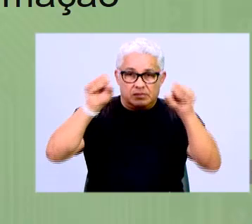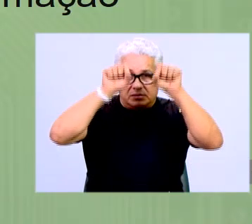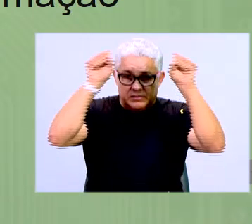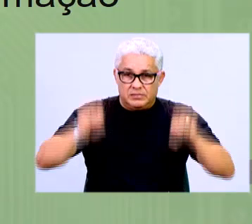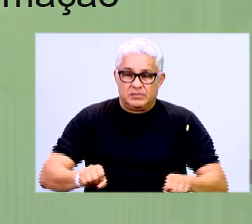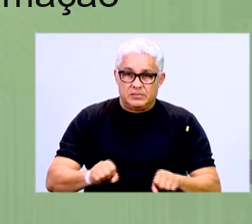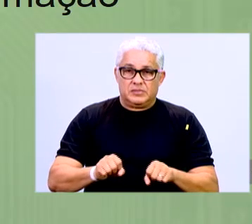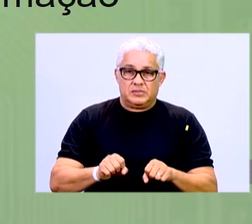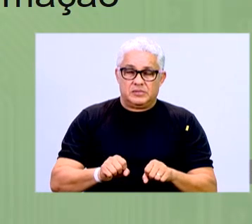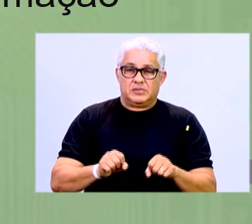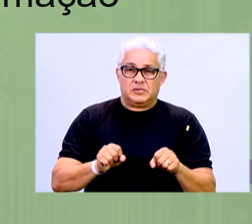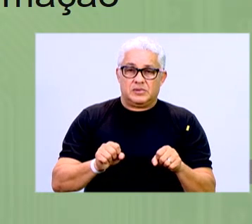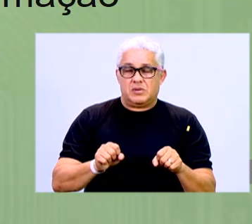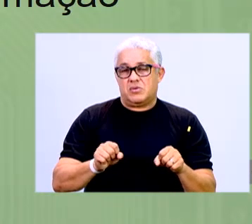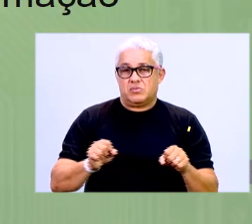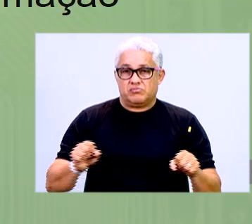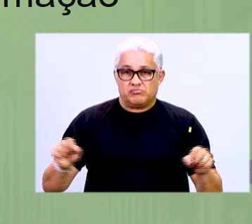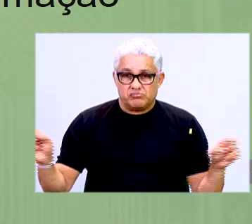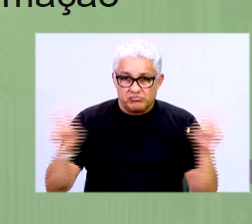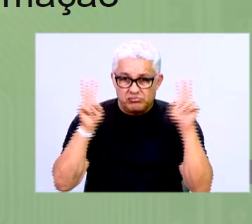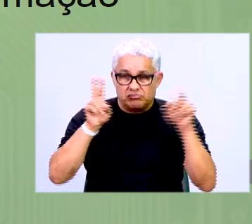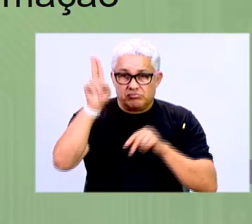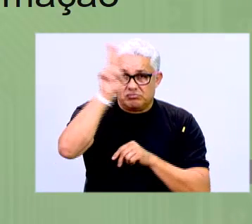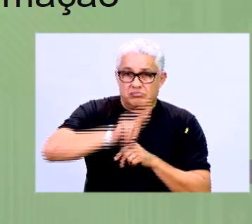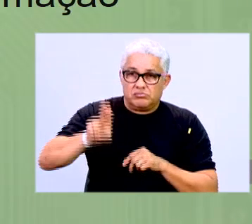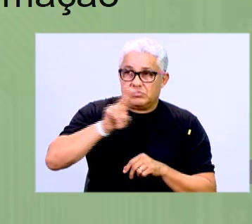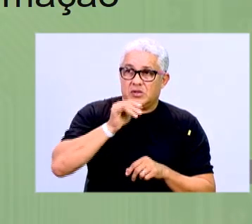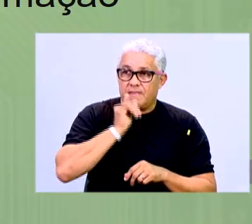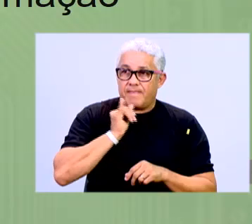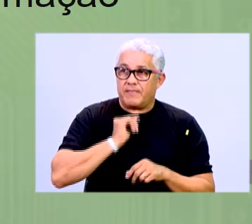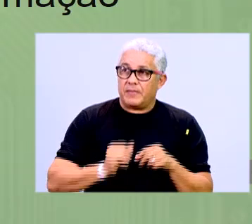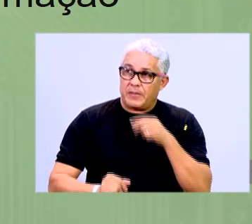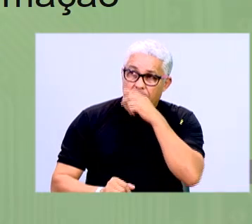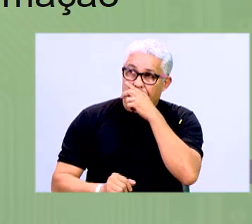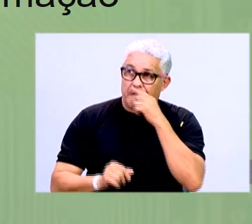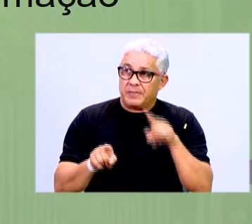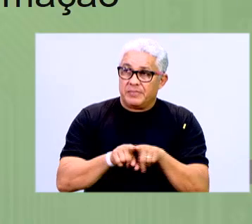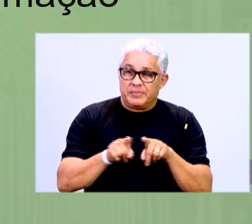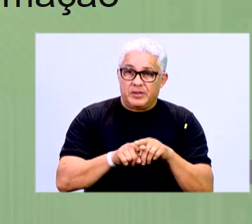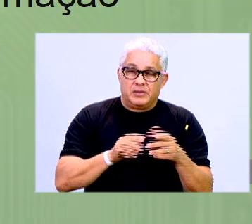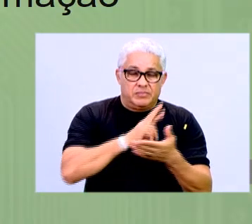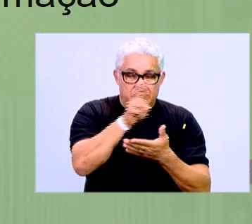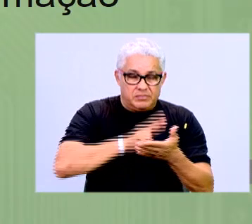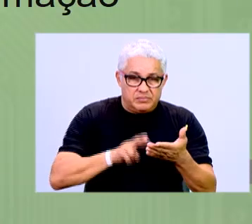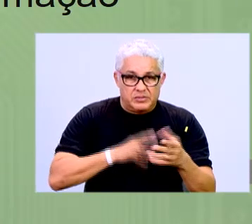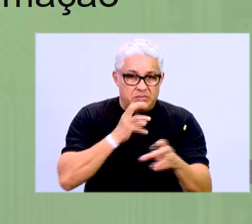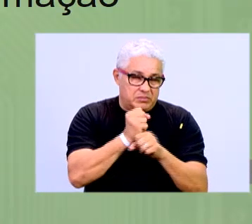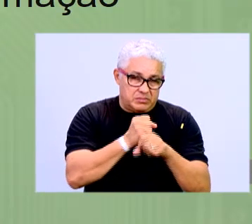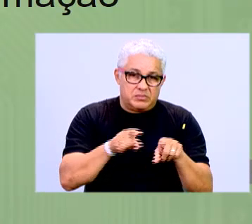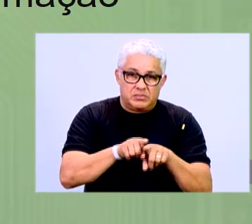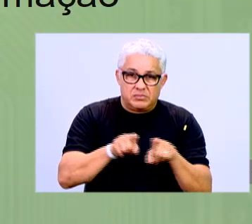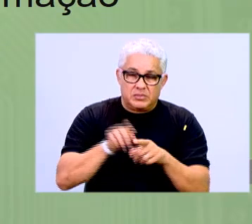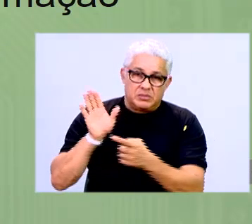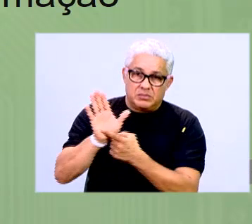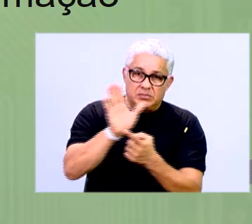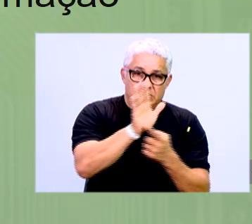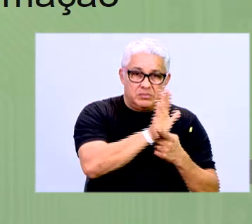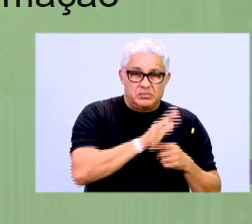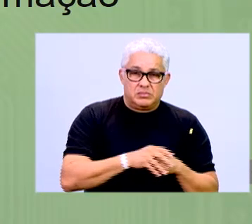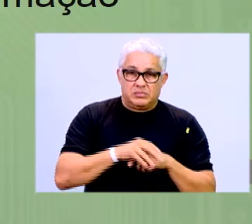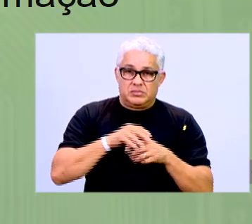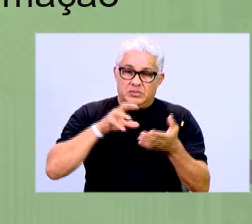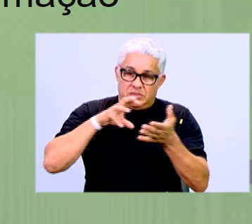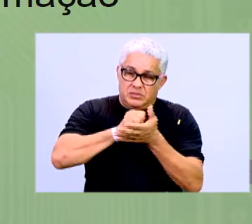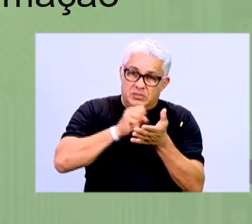algum valor a seus usuários. Exemplos típicos incluem a emissão de relatórios gerenciais calculados e a realização e manutenção de